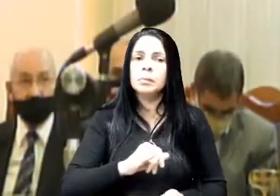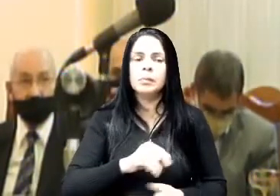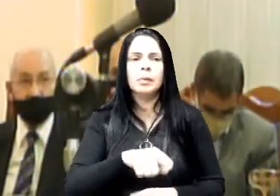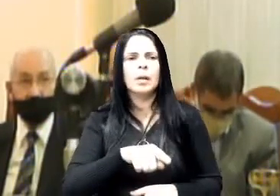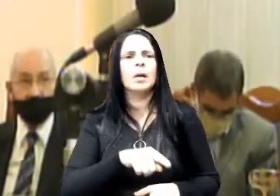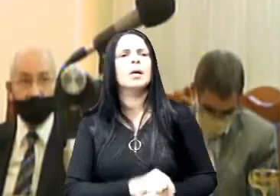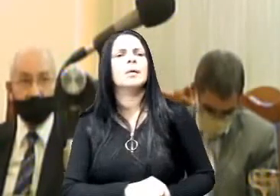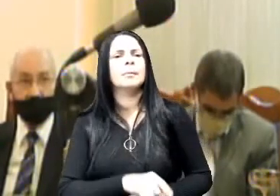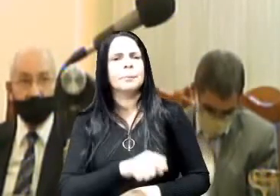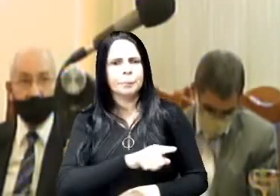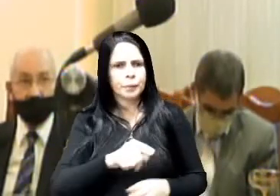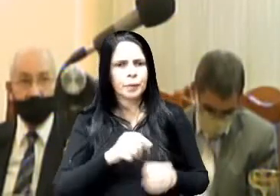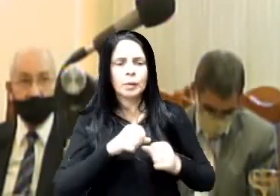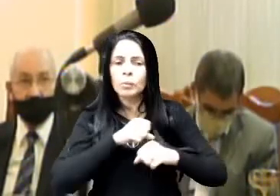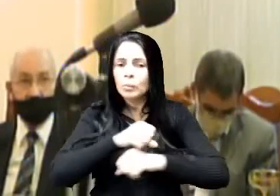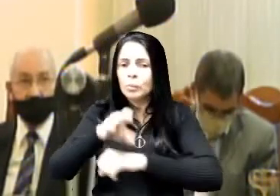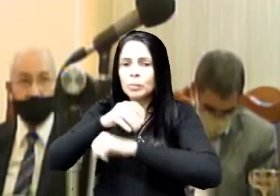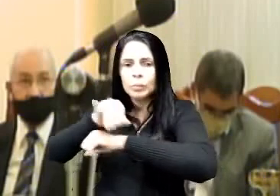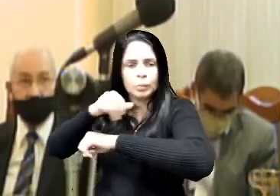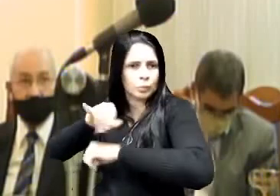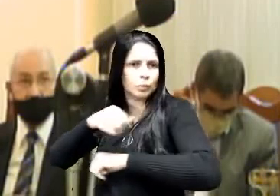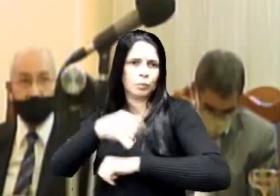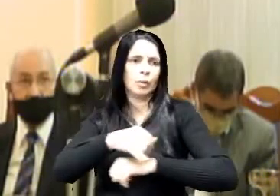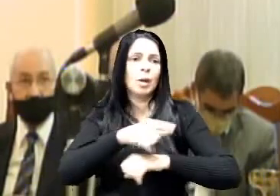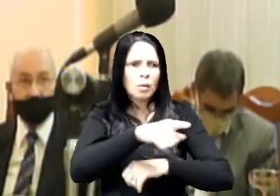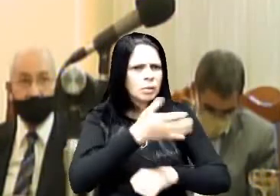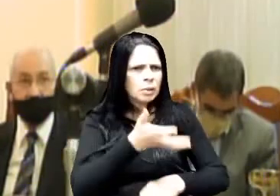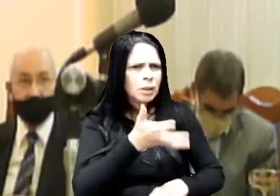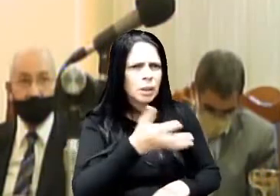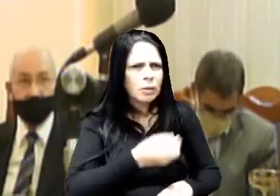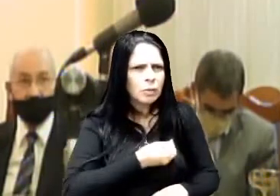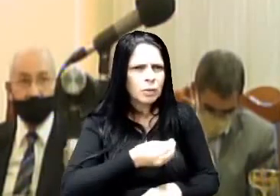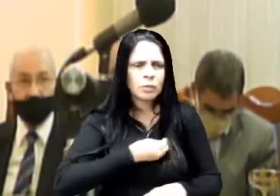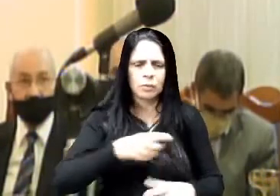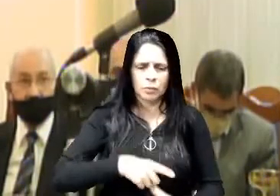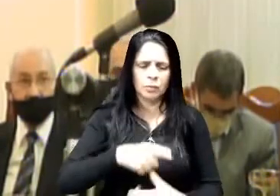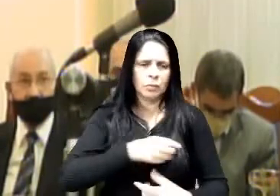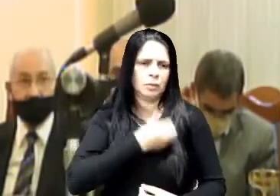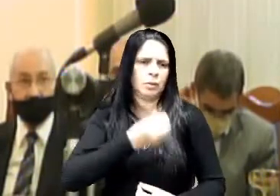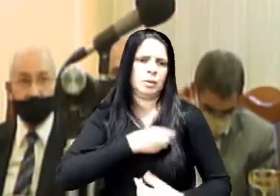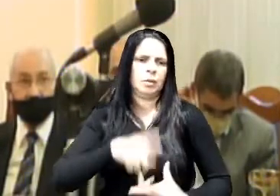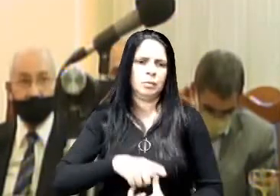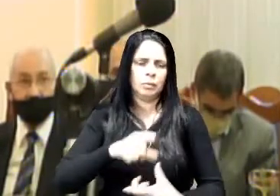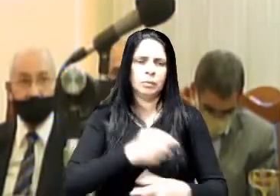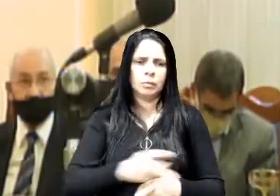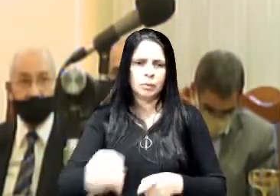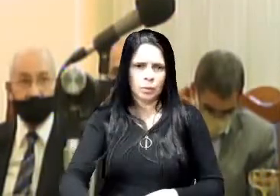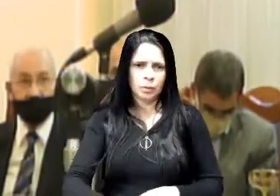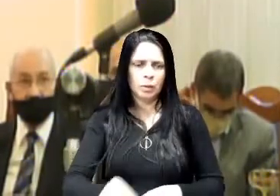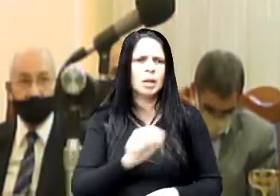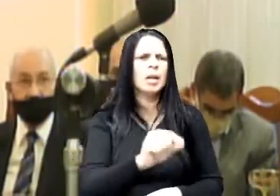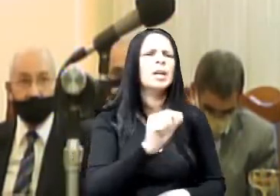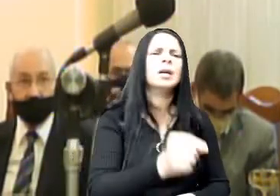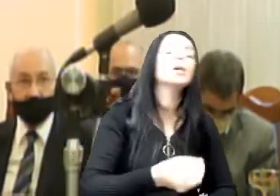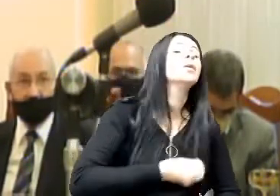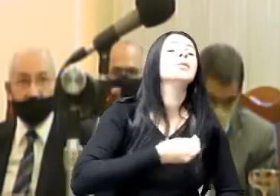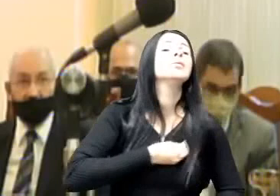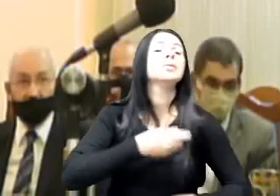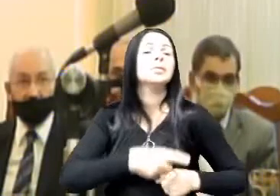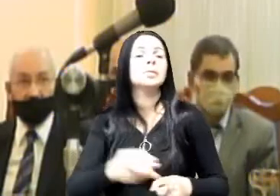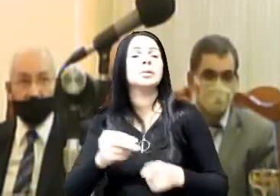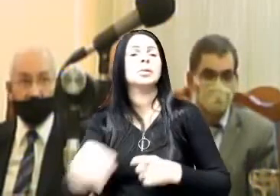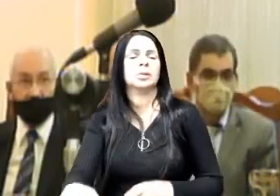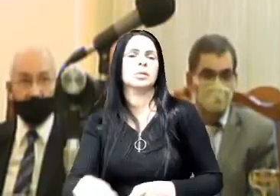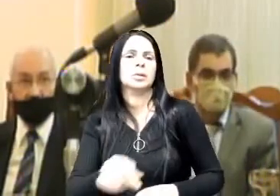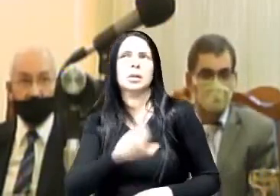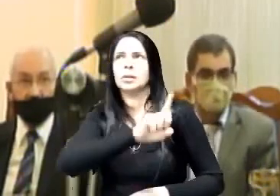vida vitoriosa? Quer viver como um cristão que vive vencendo? Quem quer essa vida vitoriosa